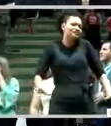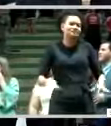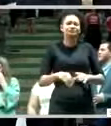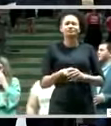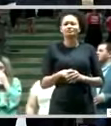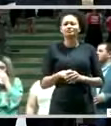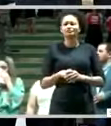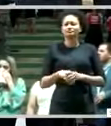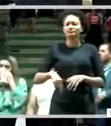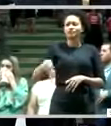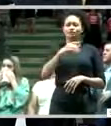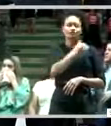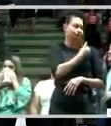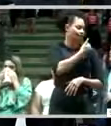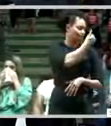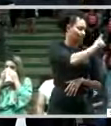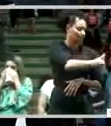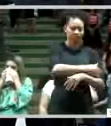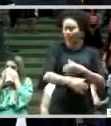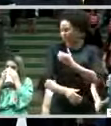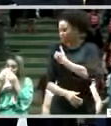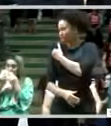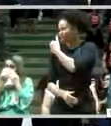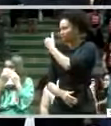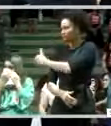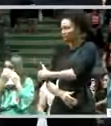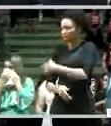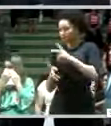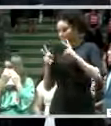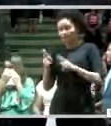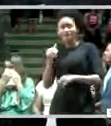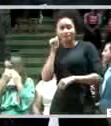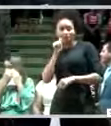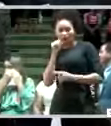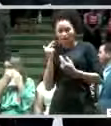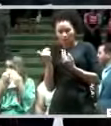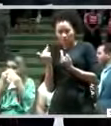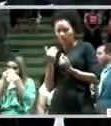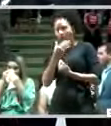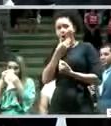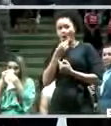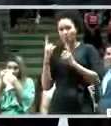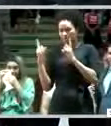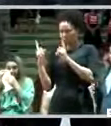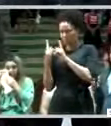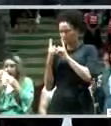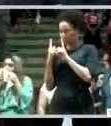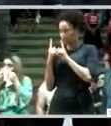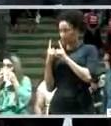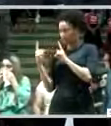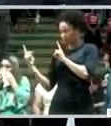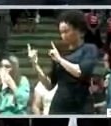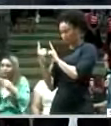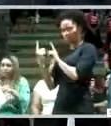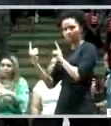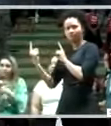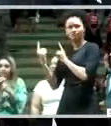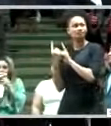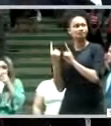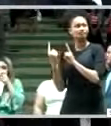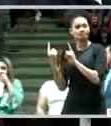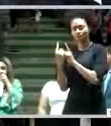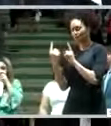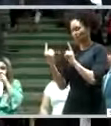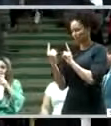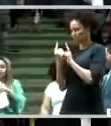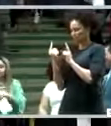Você virasse para esse jovem, para esta moça que está do seu lado, se for do mesmo sexo ou íntimo. Vira para ele assim como eu estou com o Marcos aqui. Vira para ele, com o pastor Maxwell. Vira para